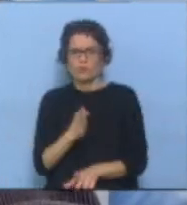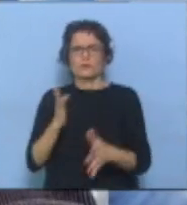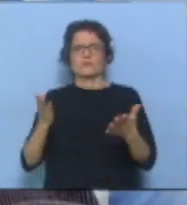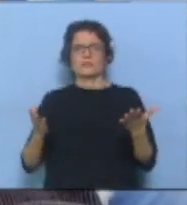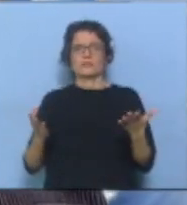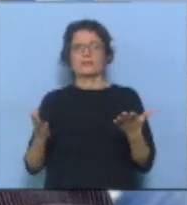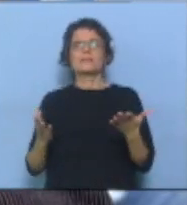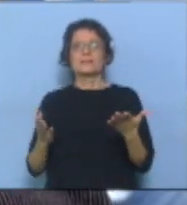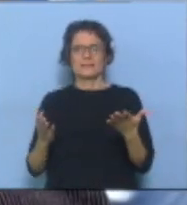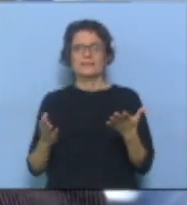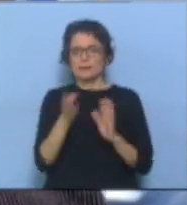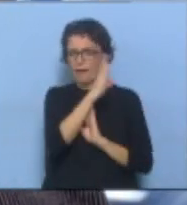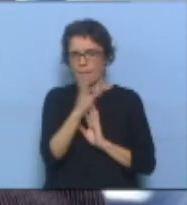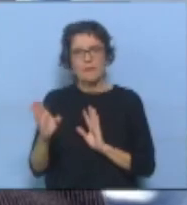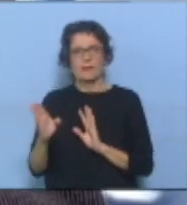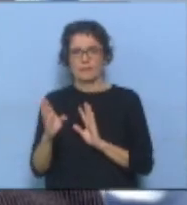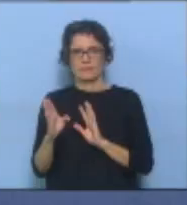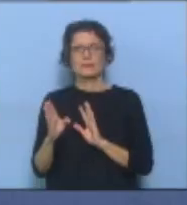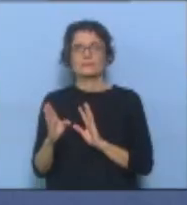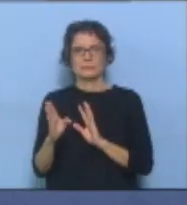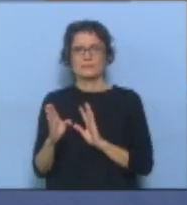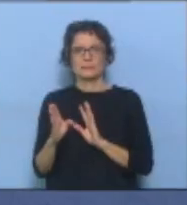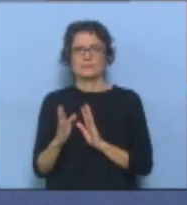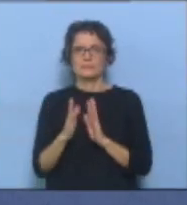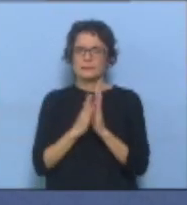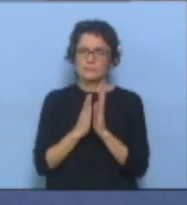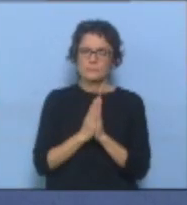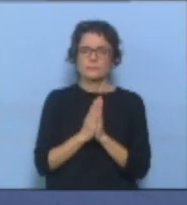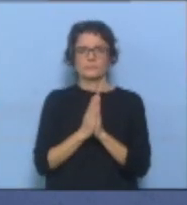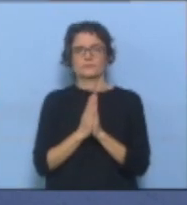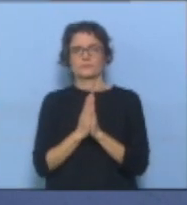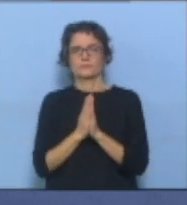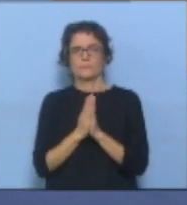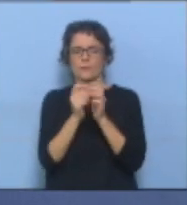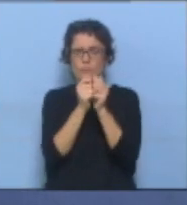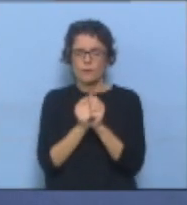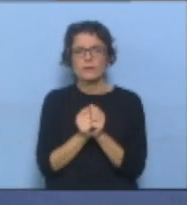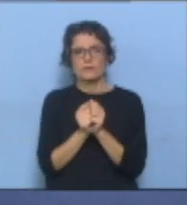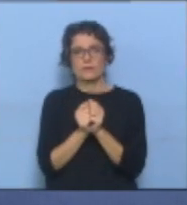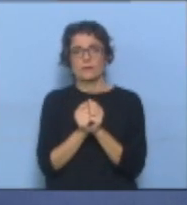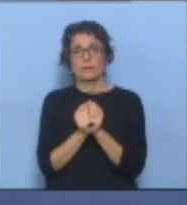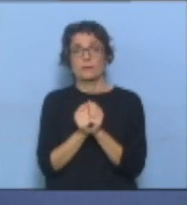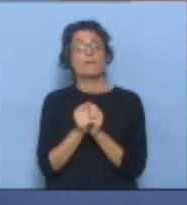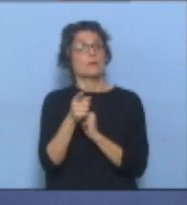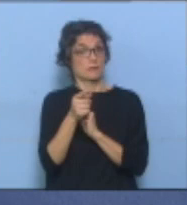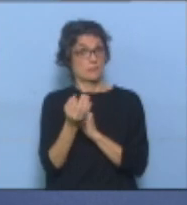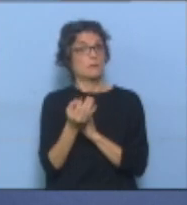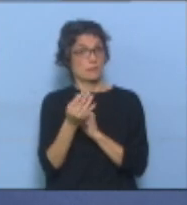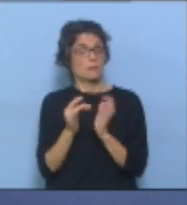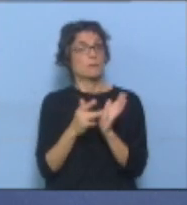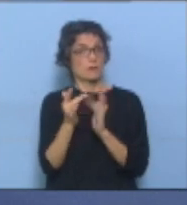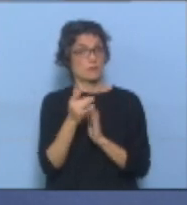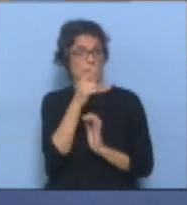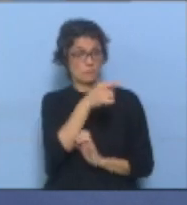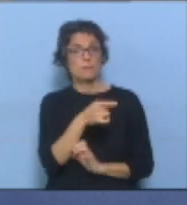justiça, a ter a tal prática, e para isso precisamos de oração. Jesus também passava a vida a rezar. É muito curioso. Jesus não